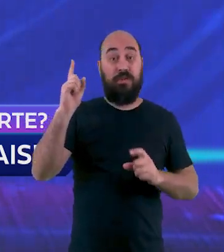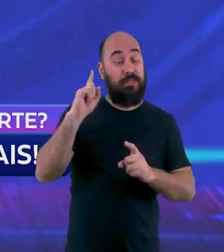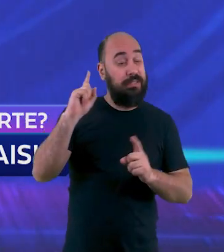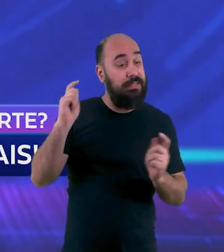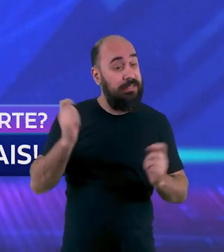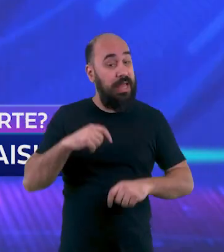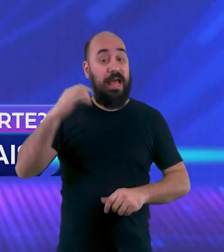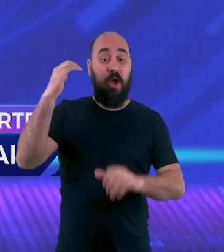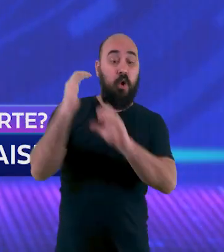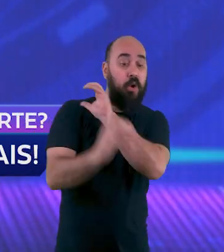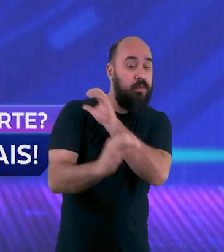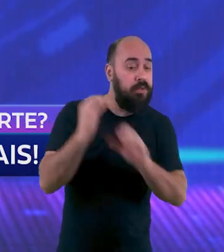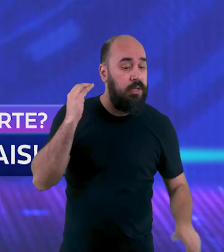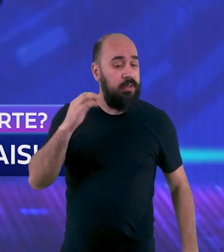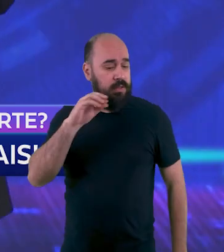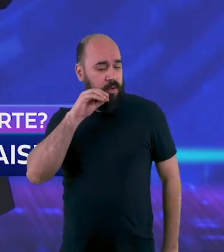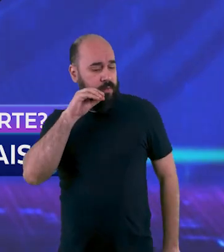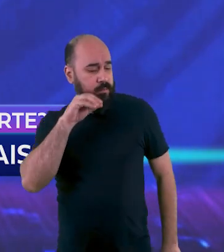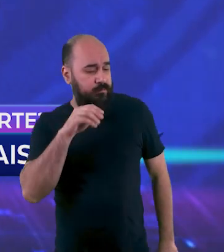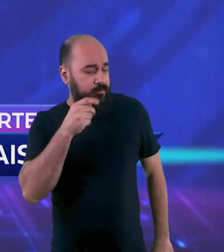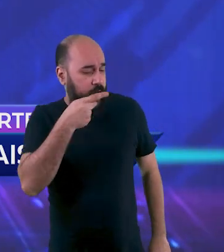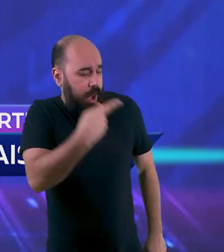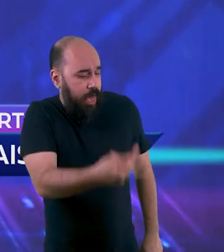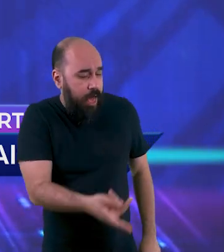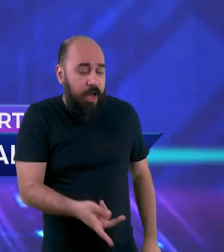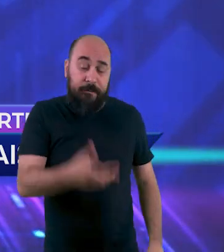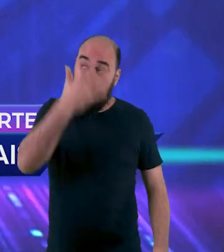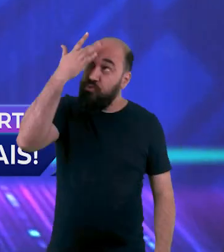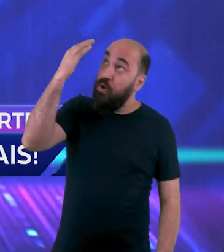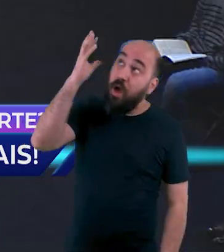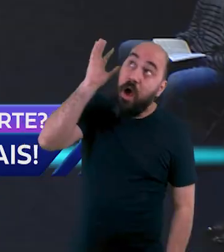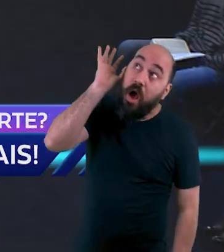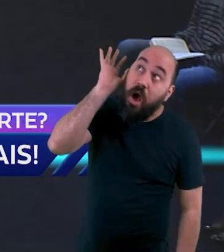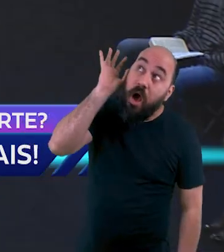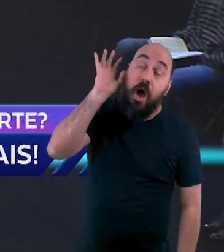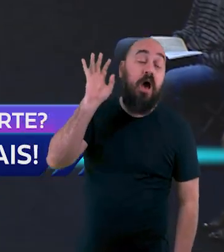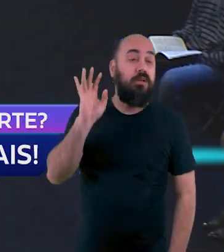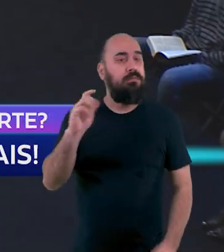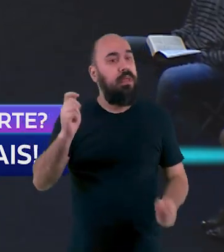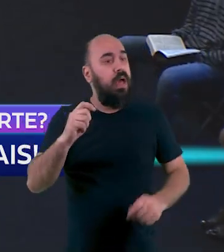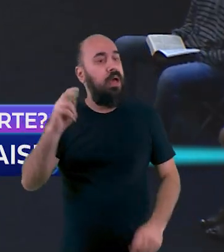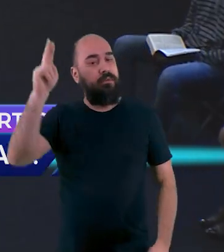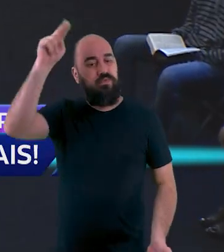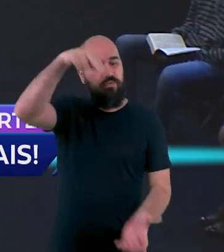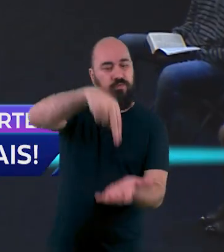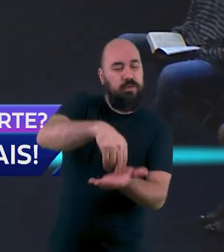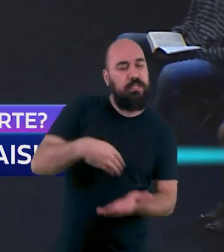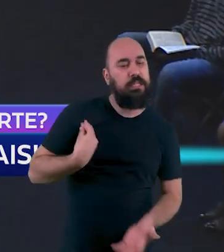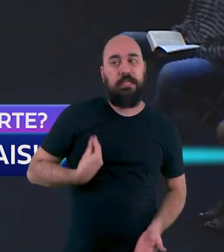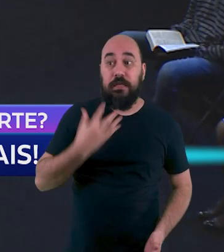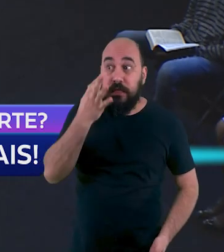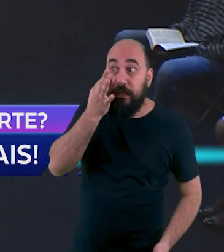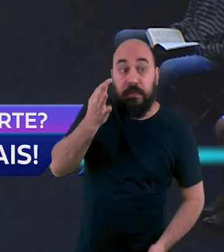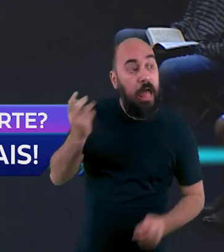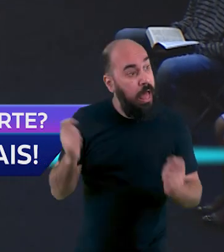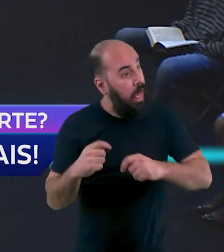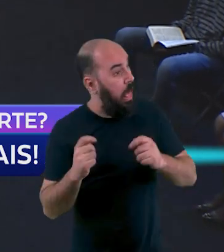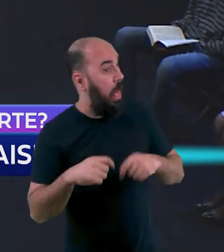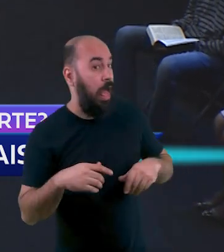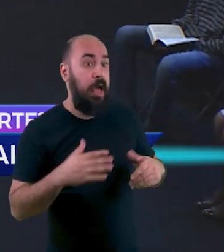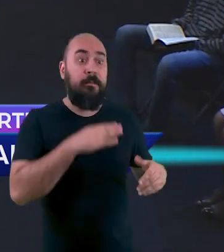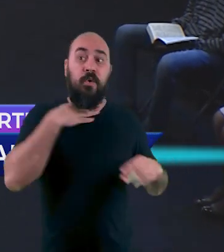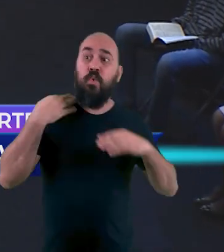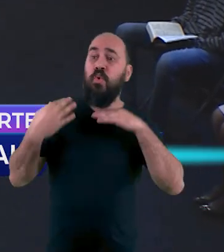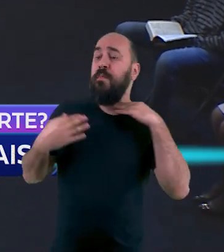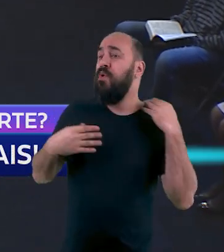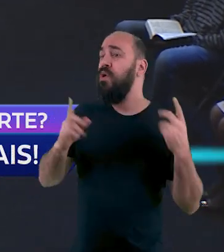comunicar com os vivos. É possível influenciar na vida dos vivos. Faz as pessoas crerem de